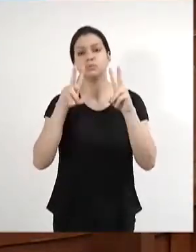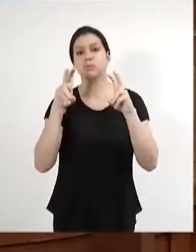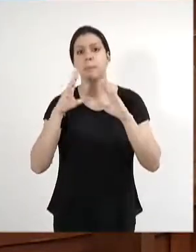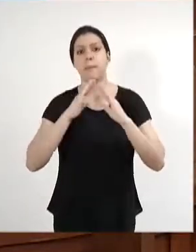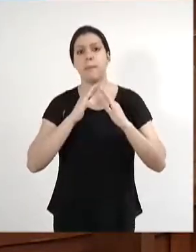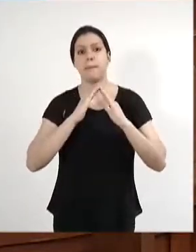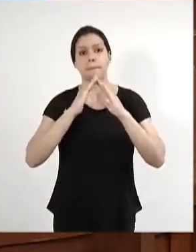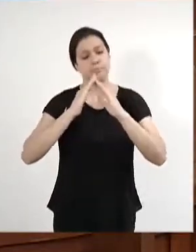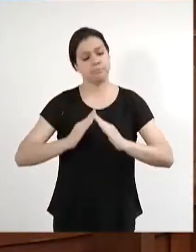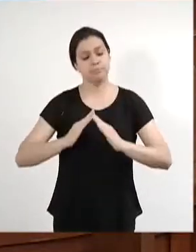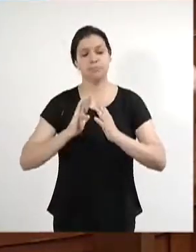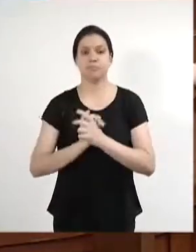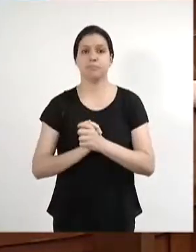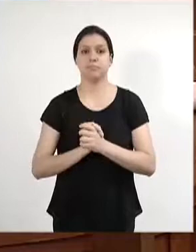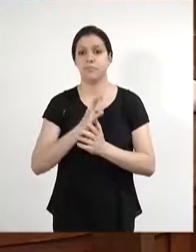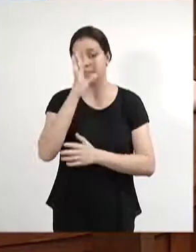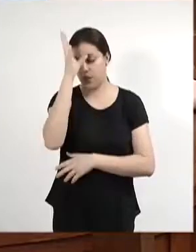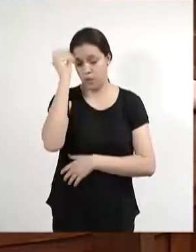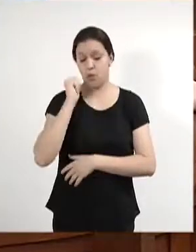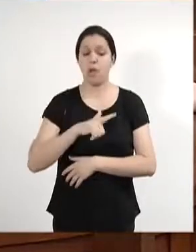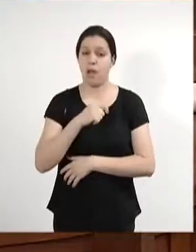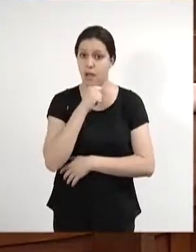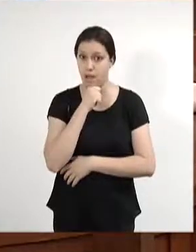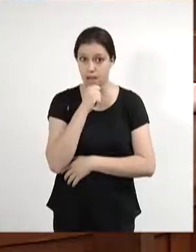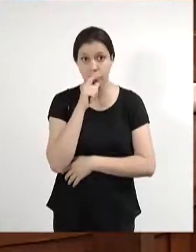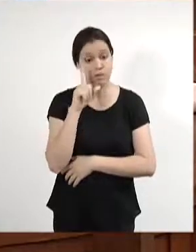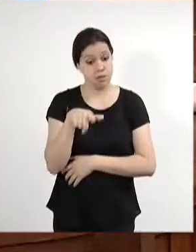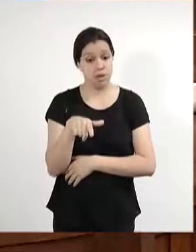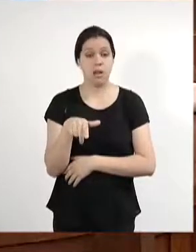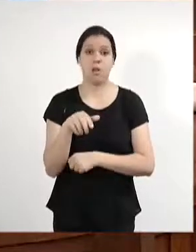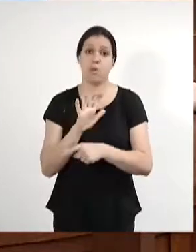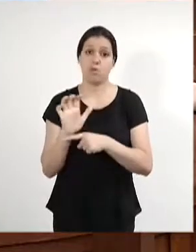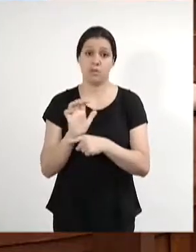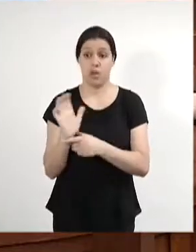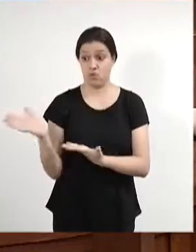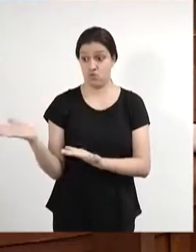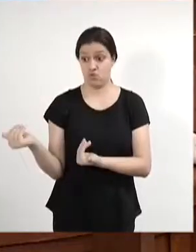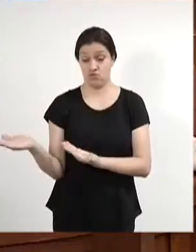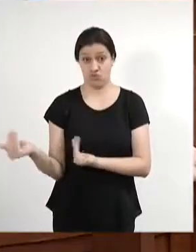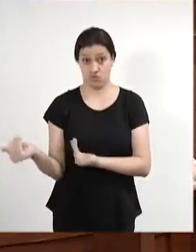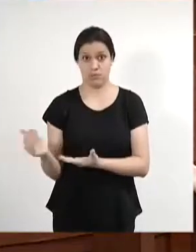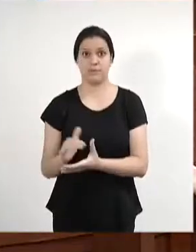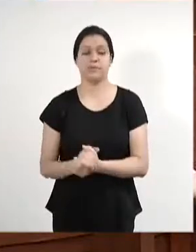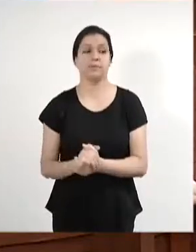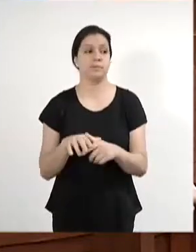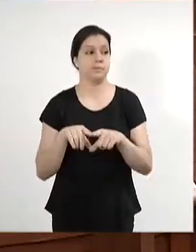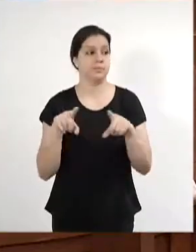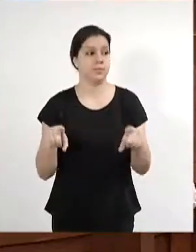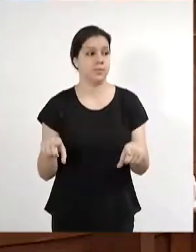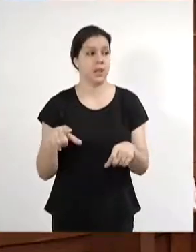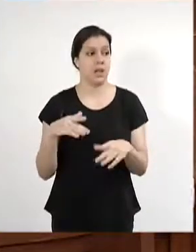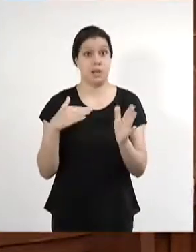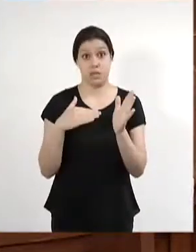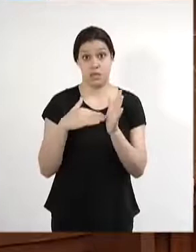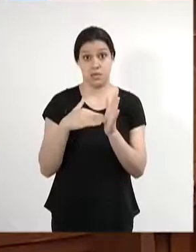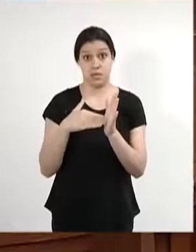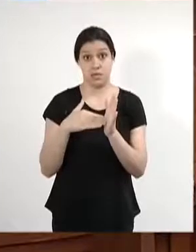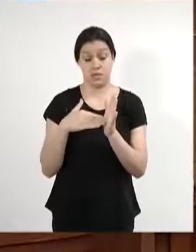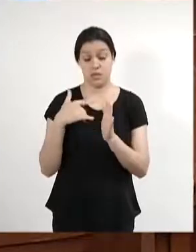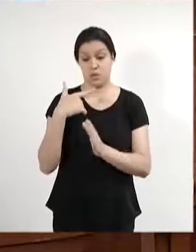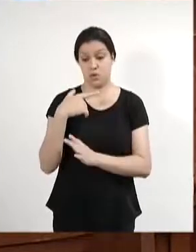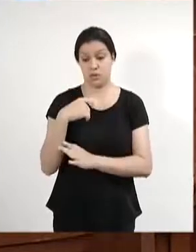Sul ainda é um estado jovem. Depois de 2030,